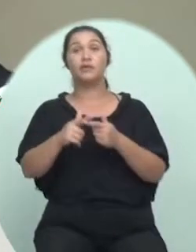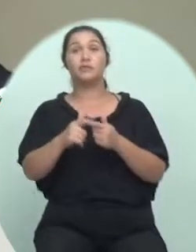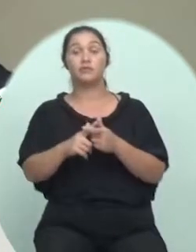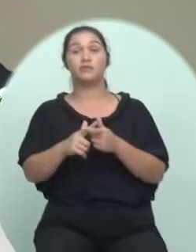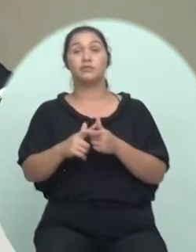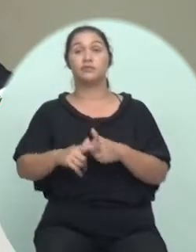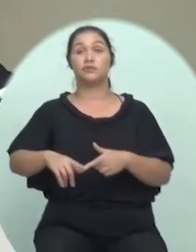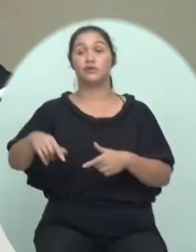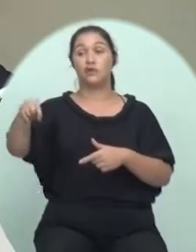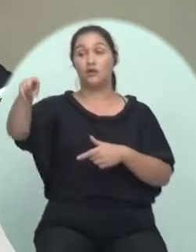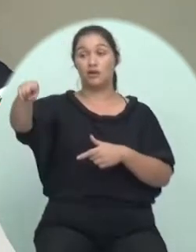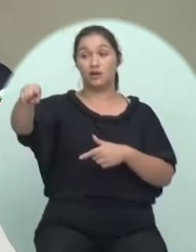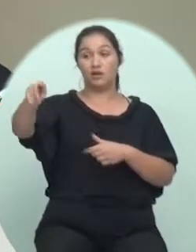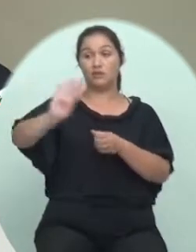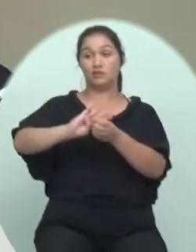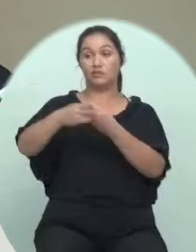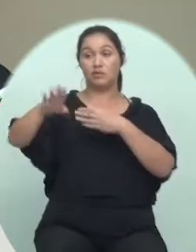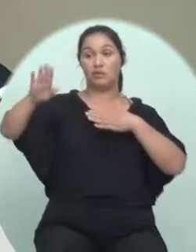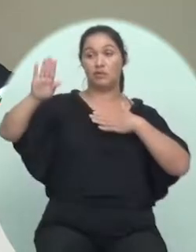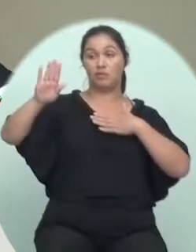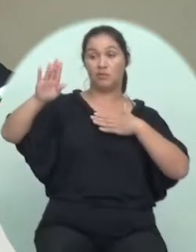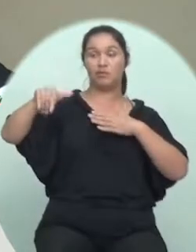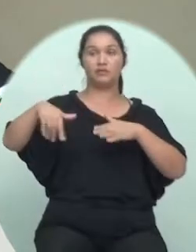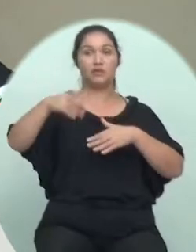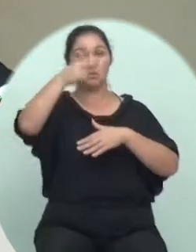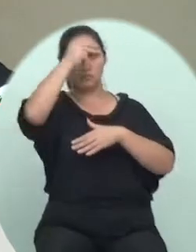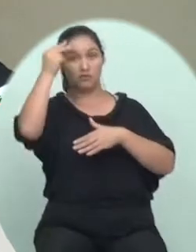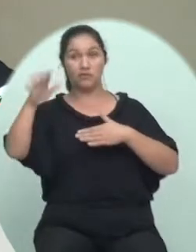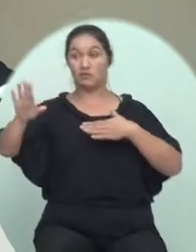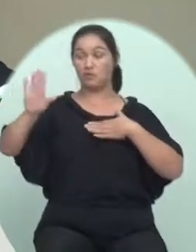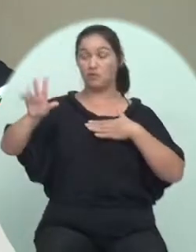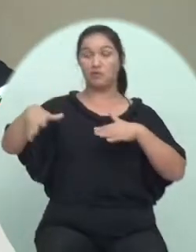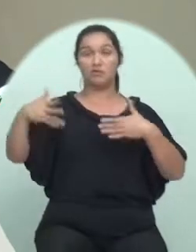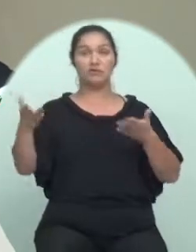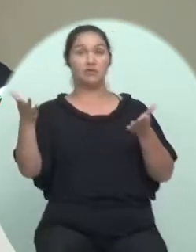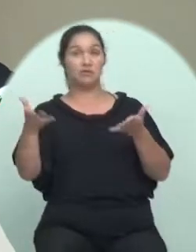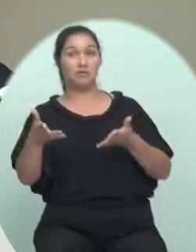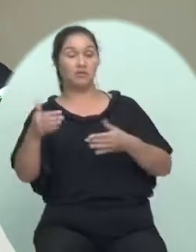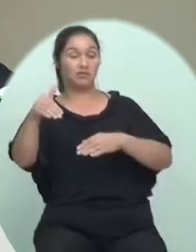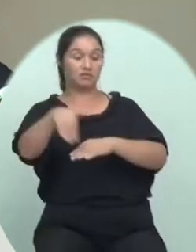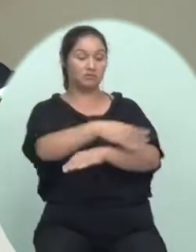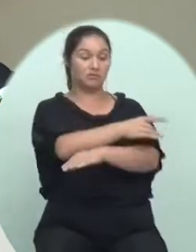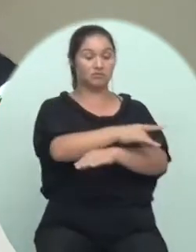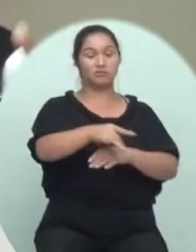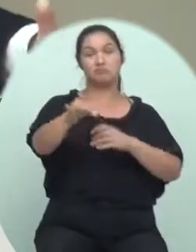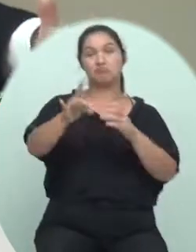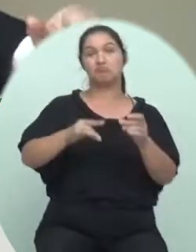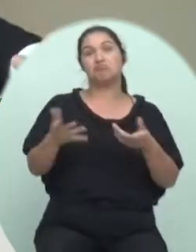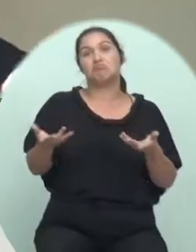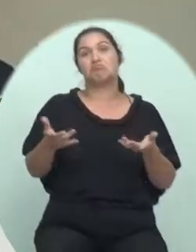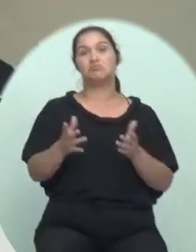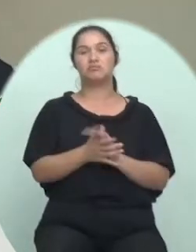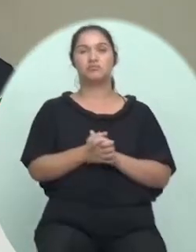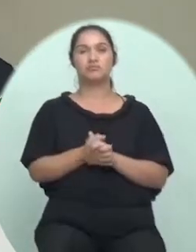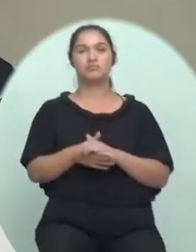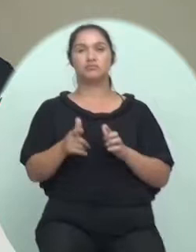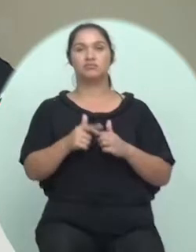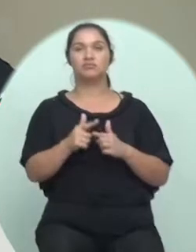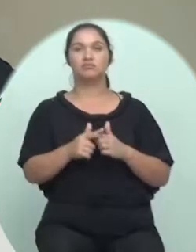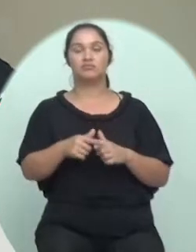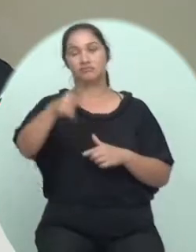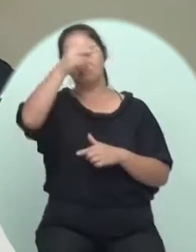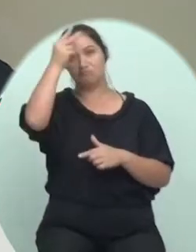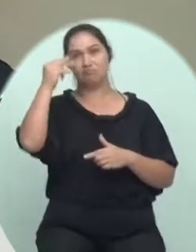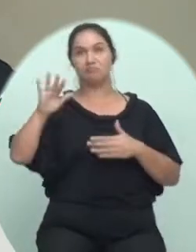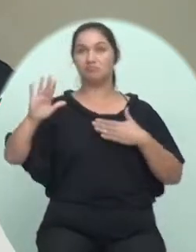aqui para eles. Bom, eles que vão também falar com o prefeito, né? Ele prometeu em pé junto.